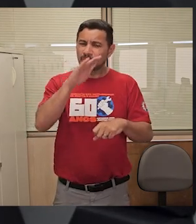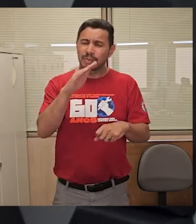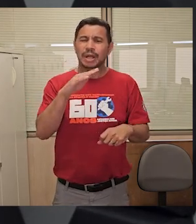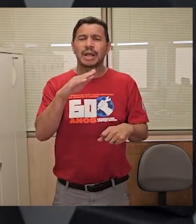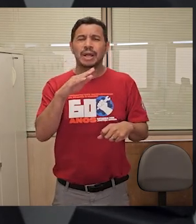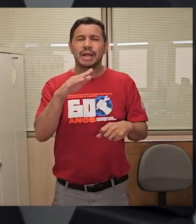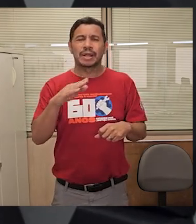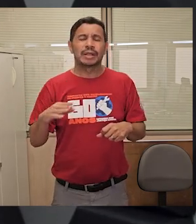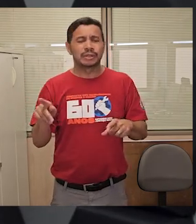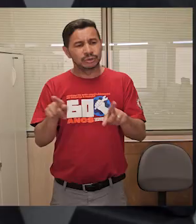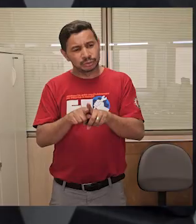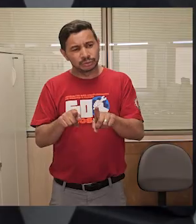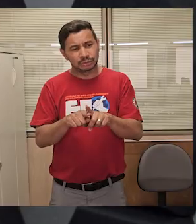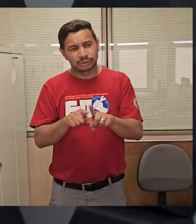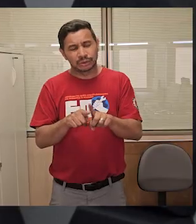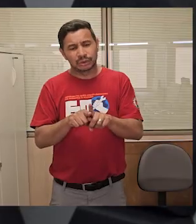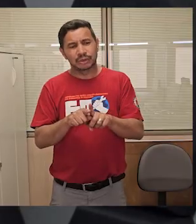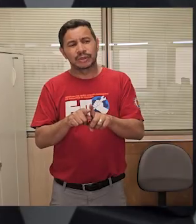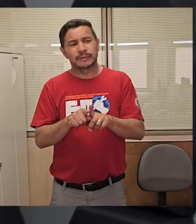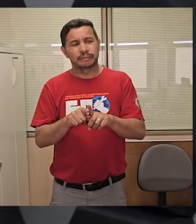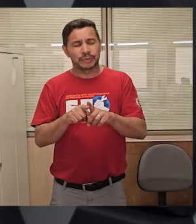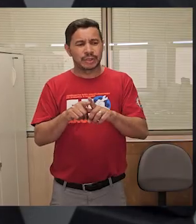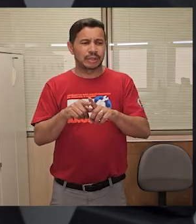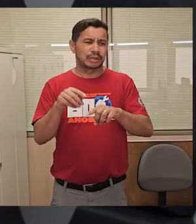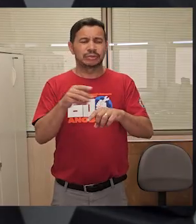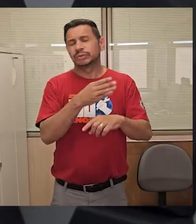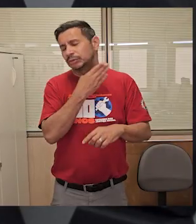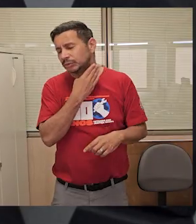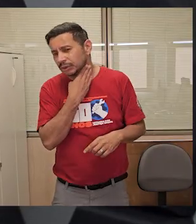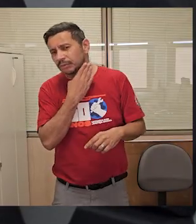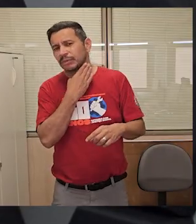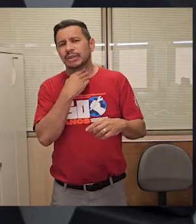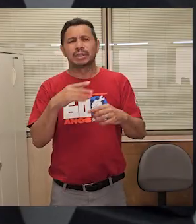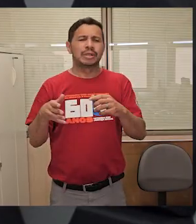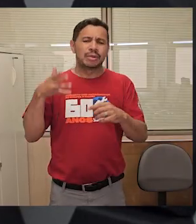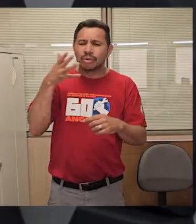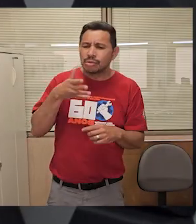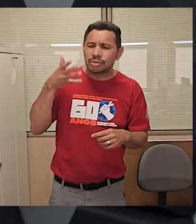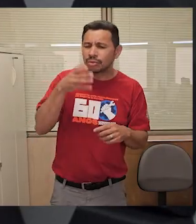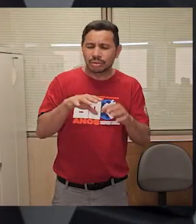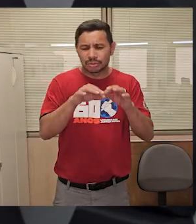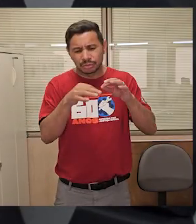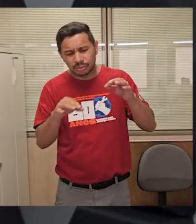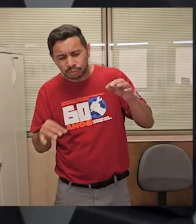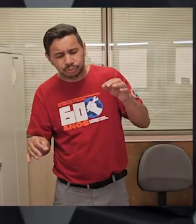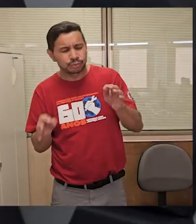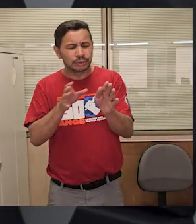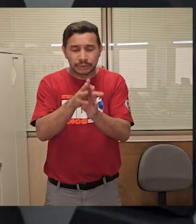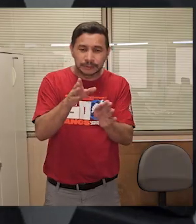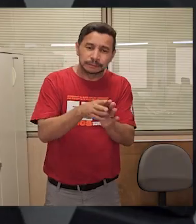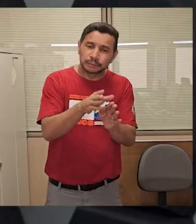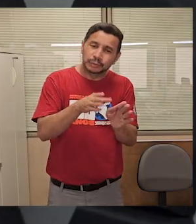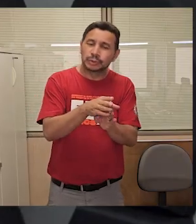Então, esses são parte dos desafios que são debatidos no Conselhão, né, pelas pessoas que